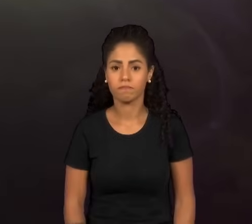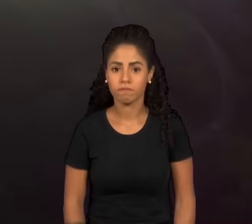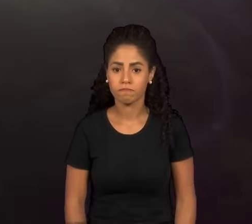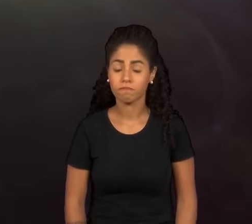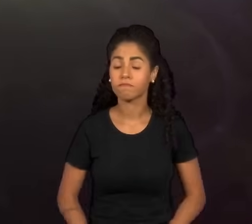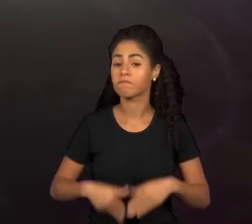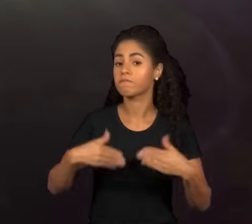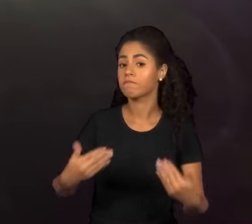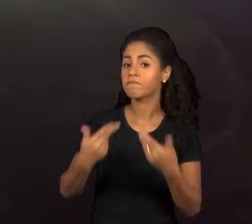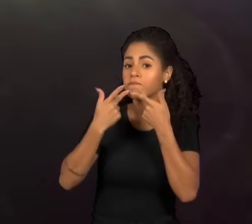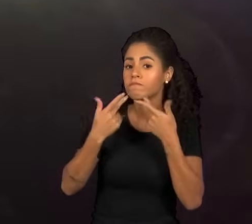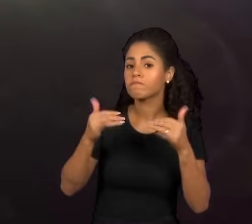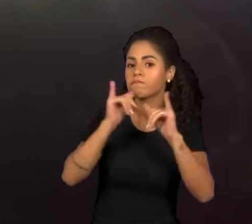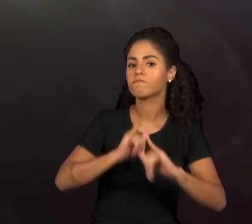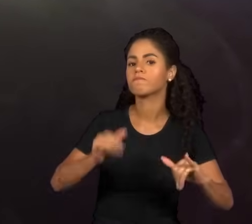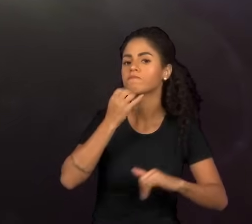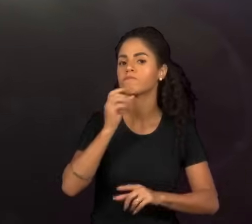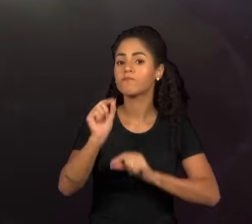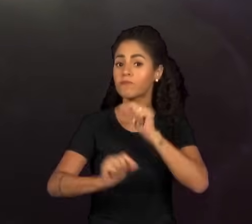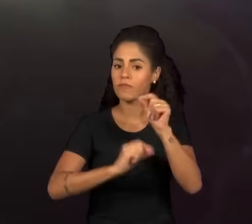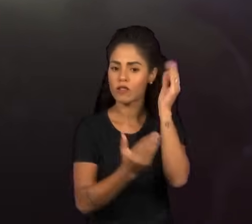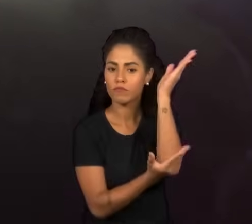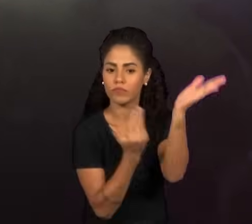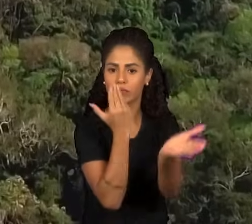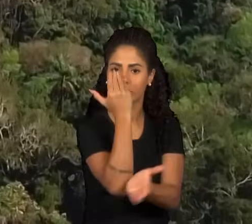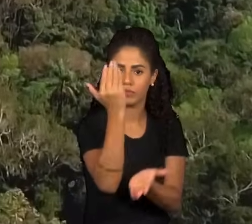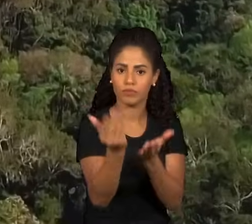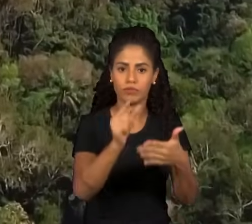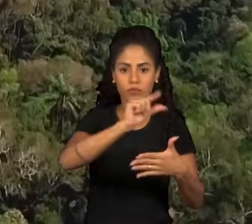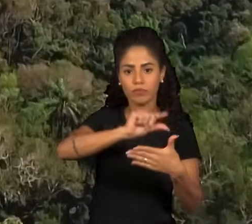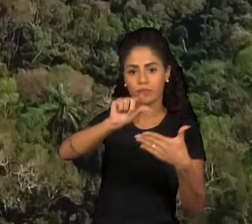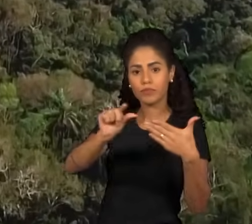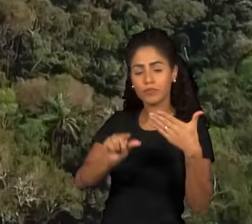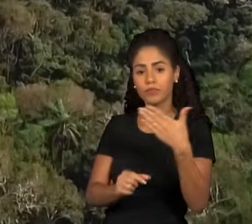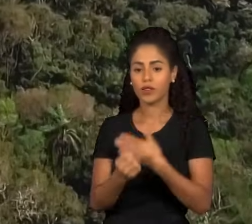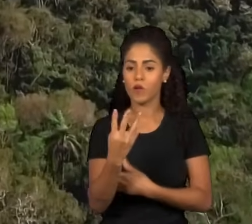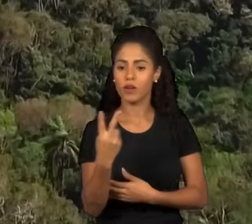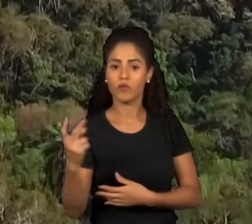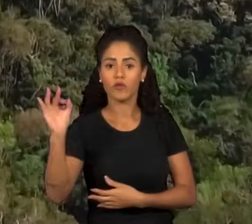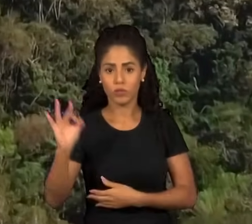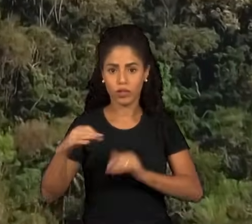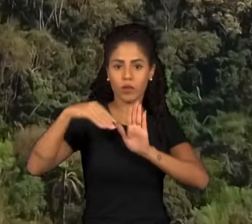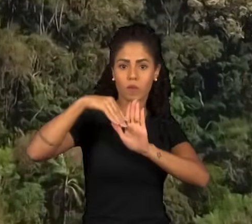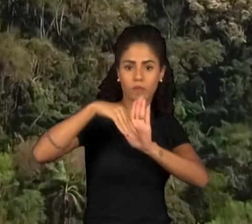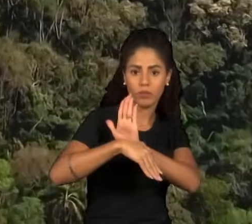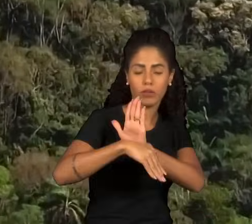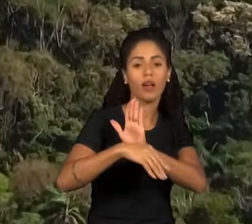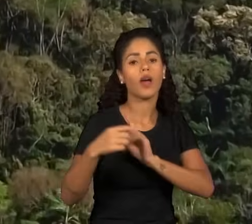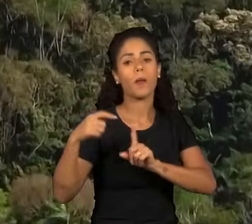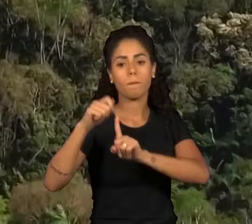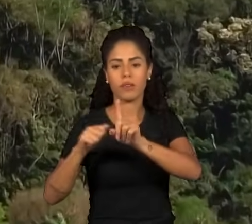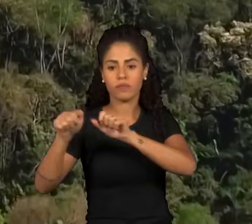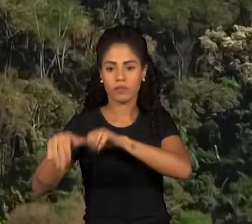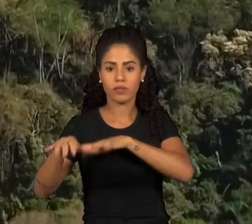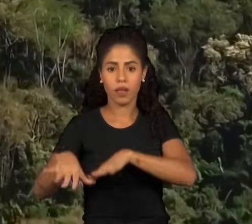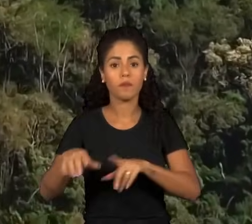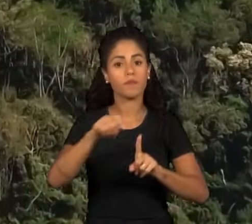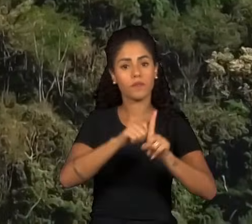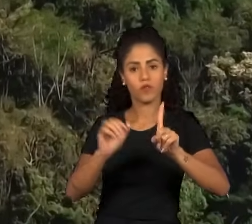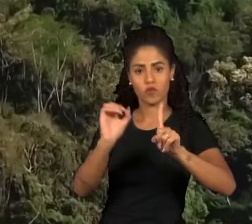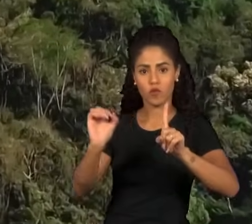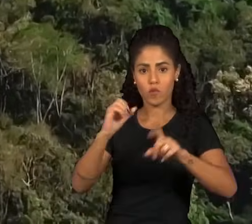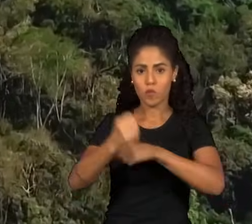boa notícia é que o desmatamento na Mata Atlântica caiu 42% entre setembro e outubro do ano